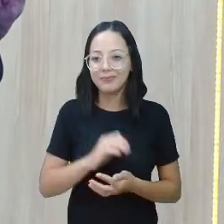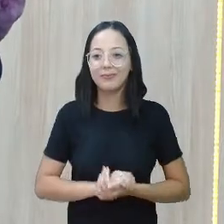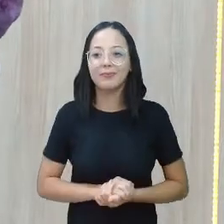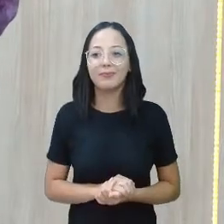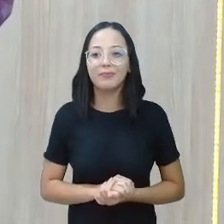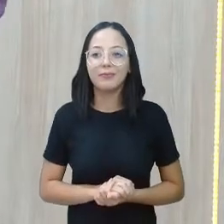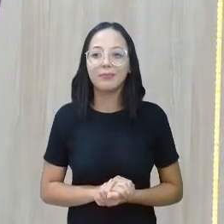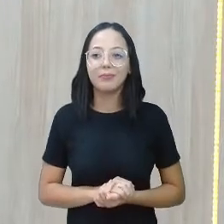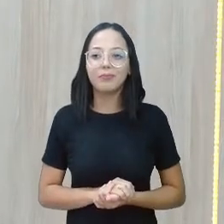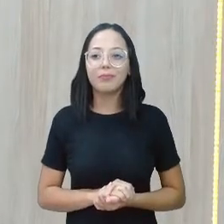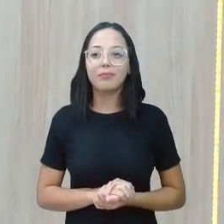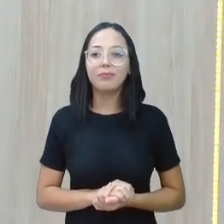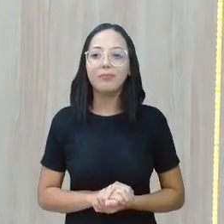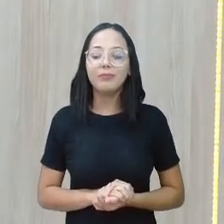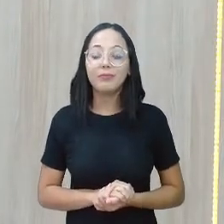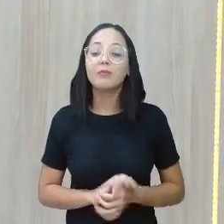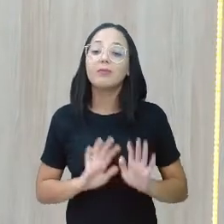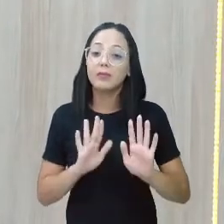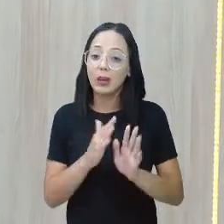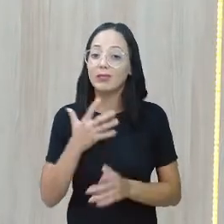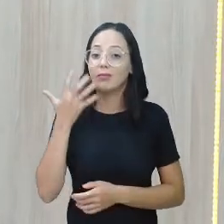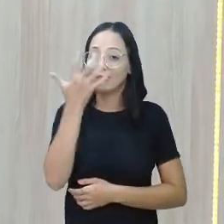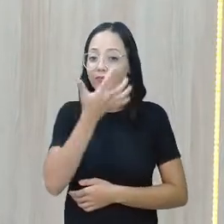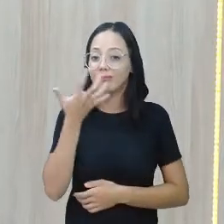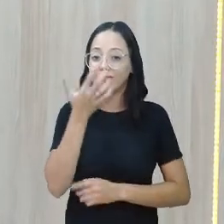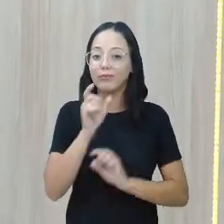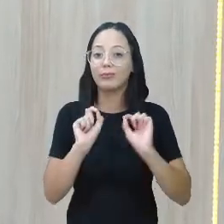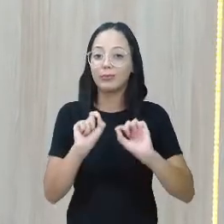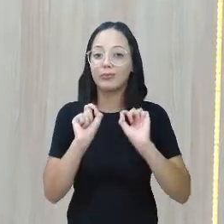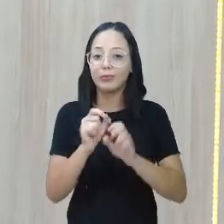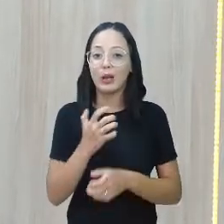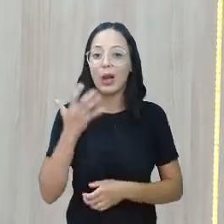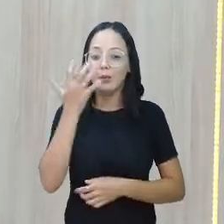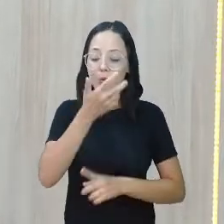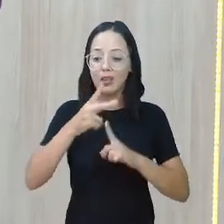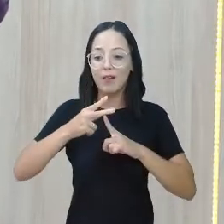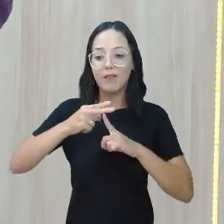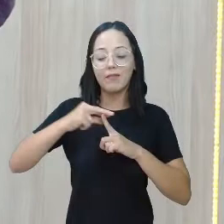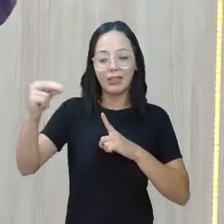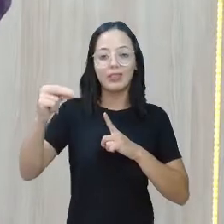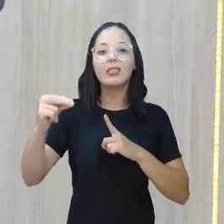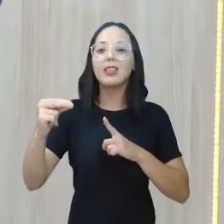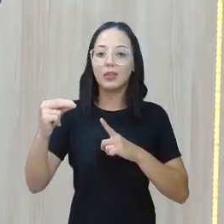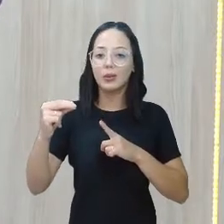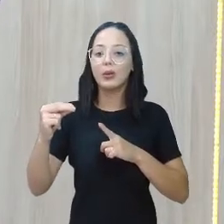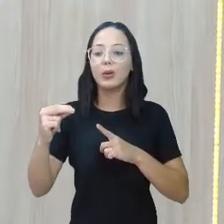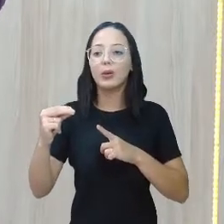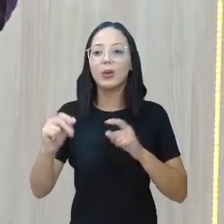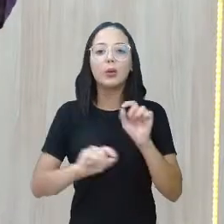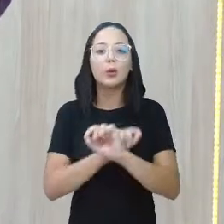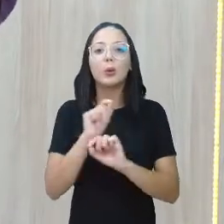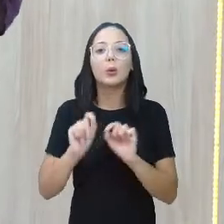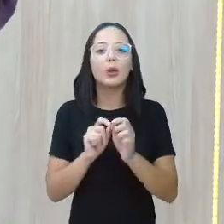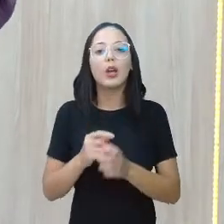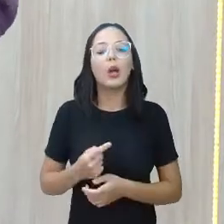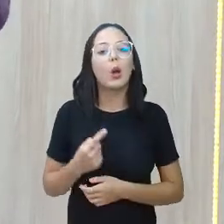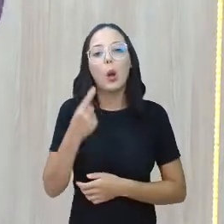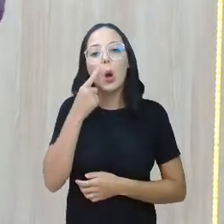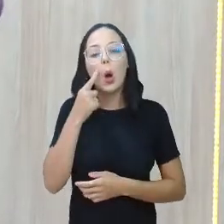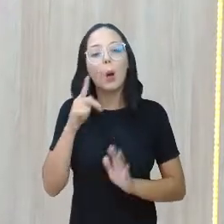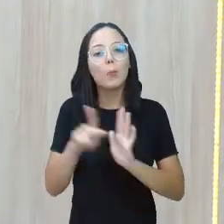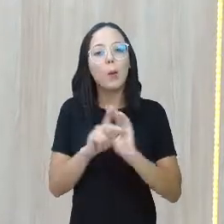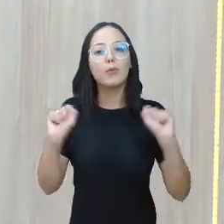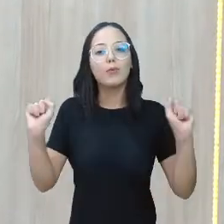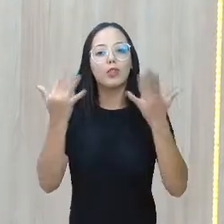Mas, essa música, ela foi realmente vencedora de um dos festivais de música da